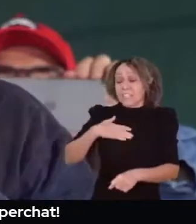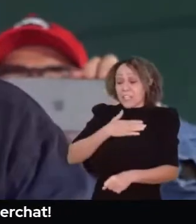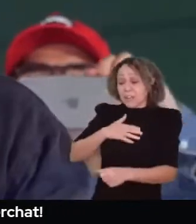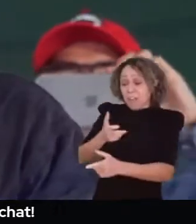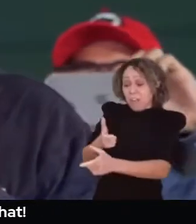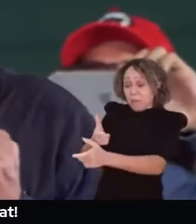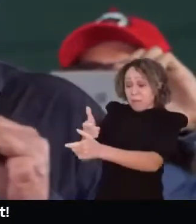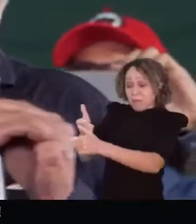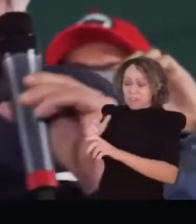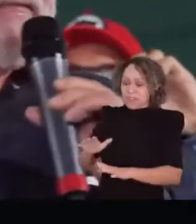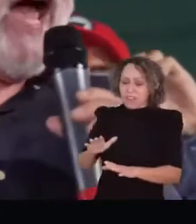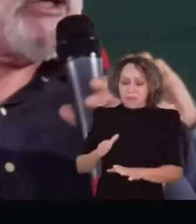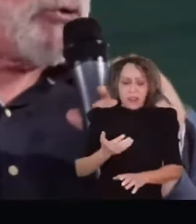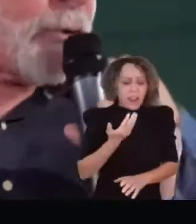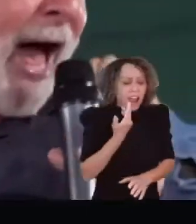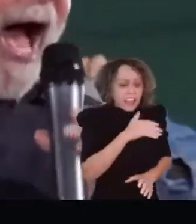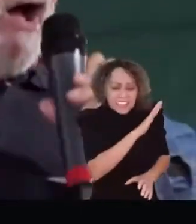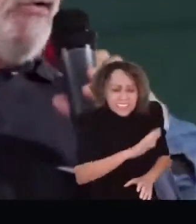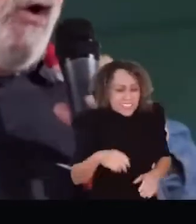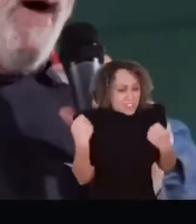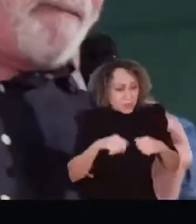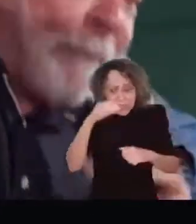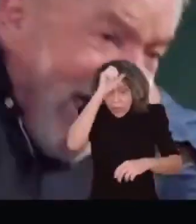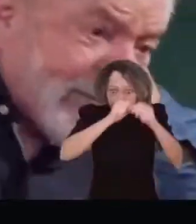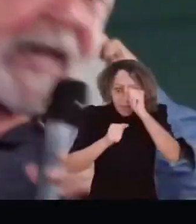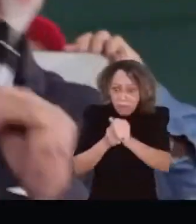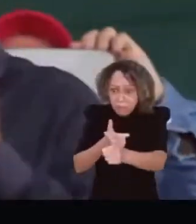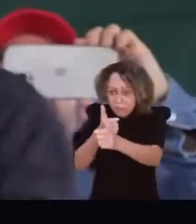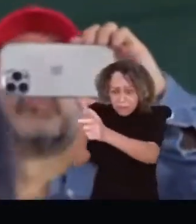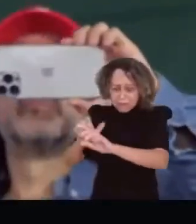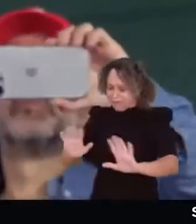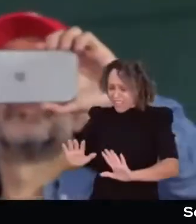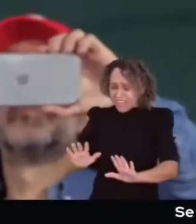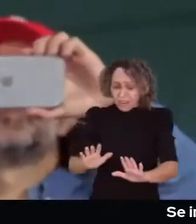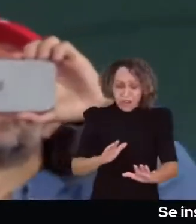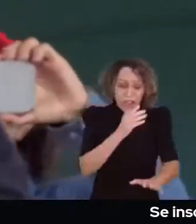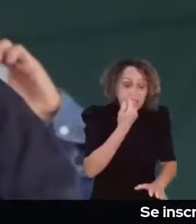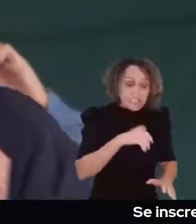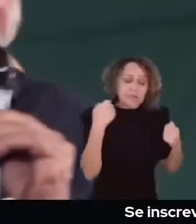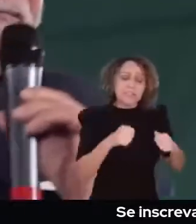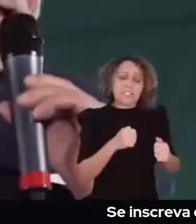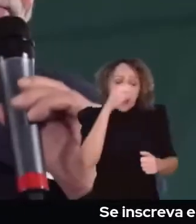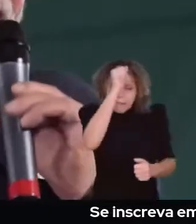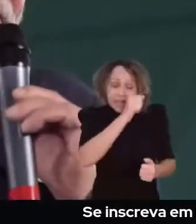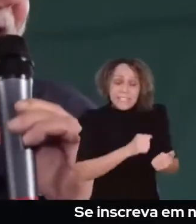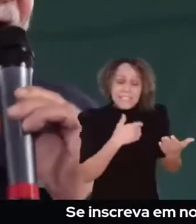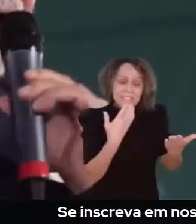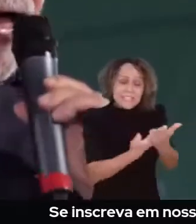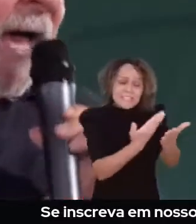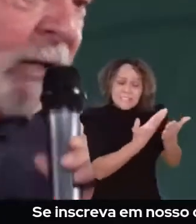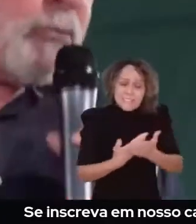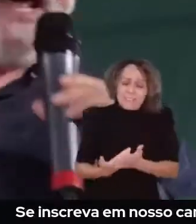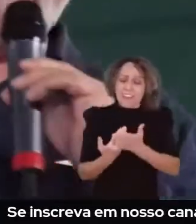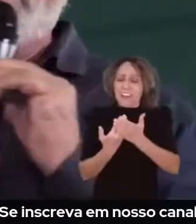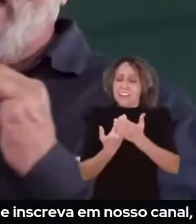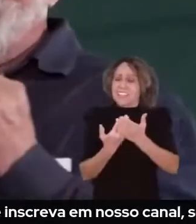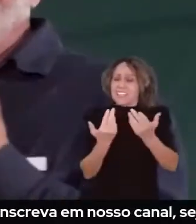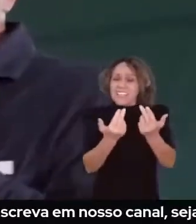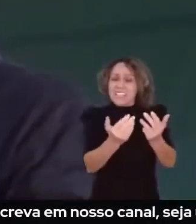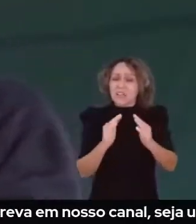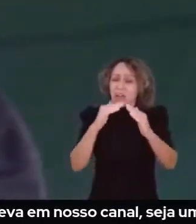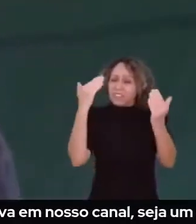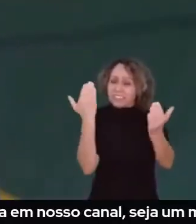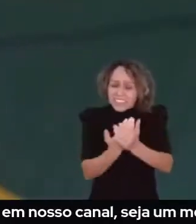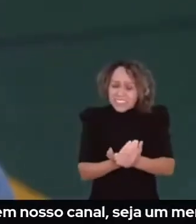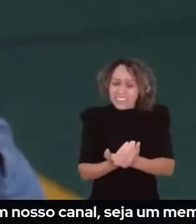as crianças precisam aprender a estudar, como aprendem aqui nas escolas do Movimento Sem Terra e dos